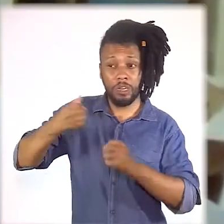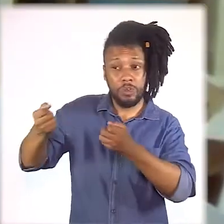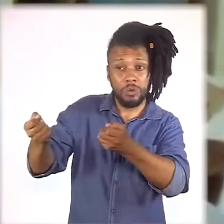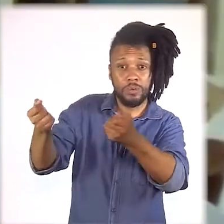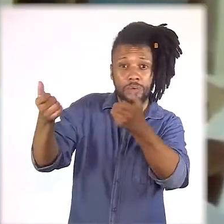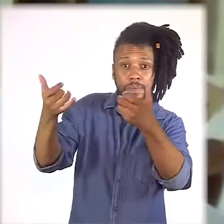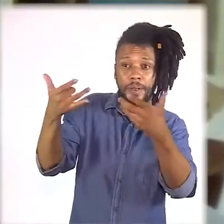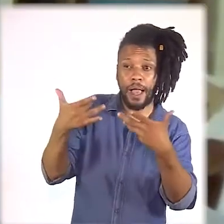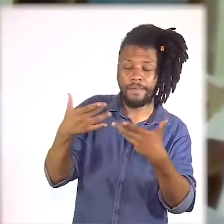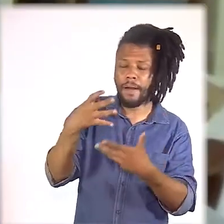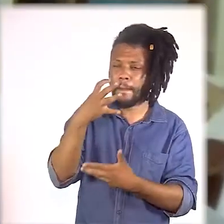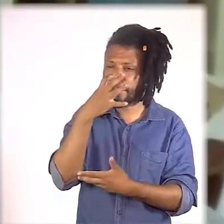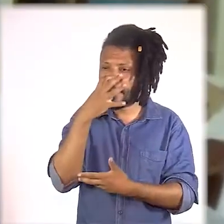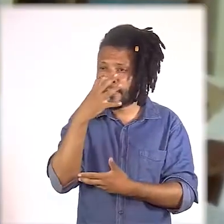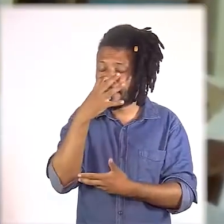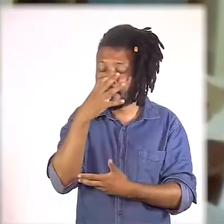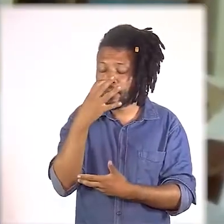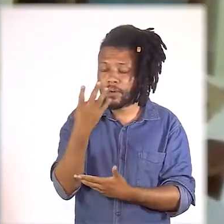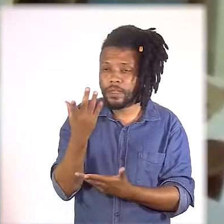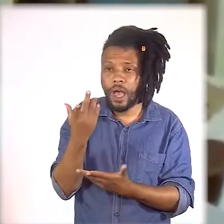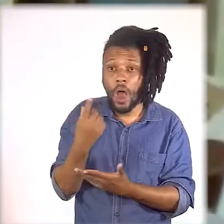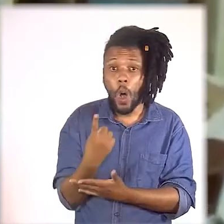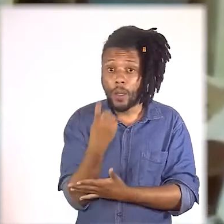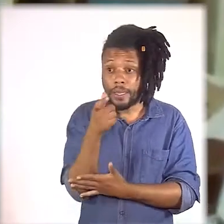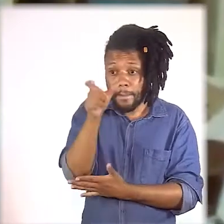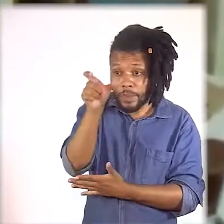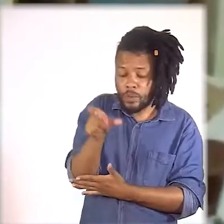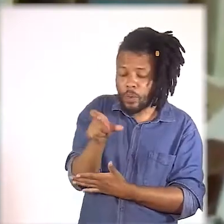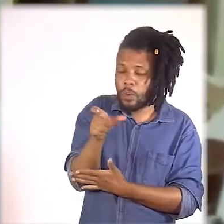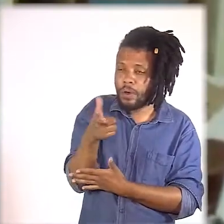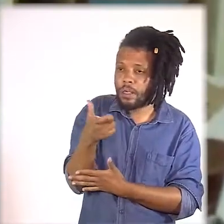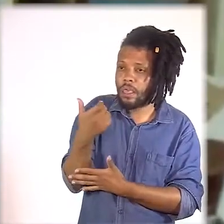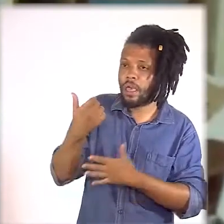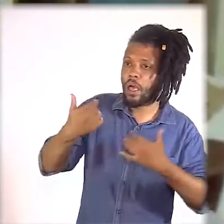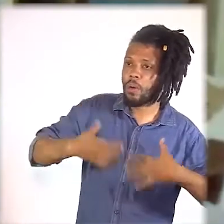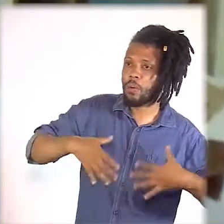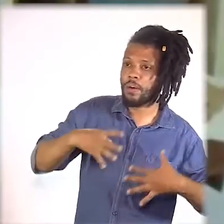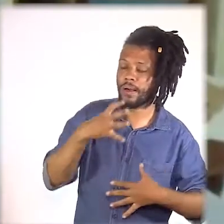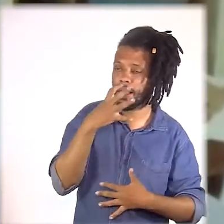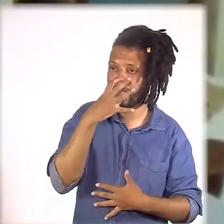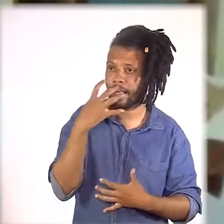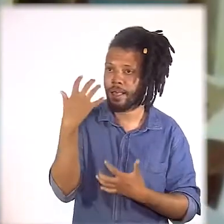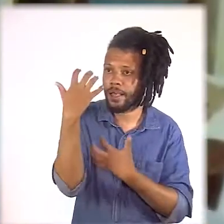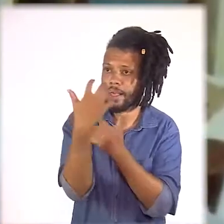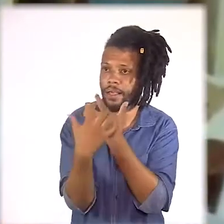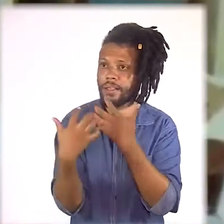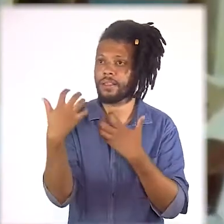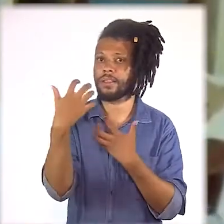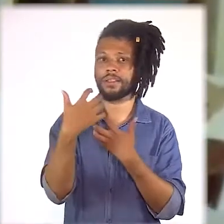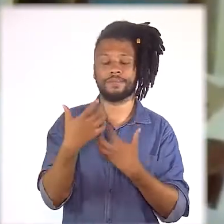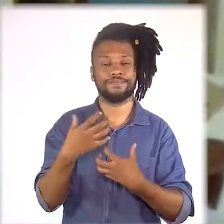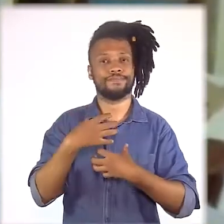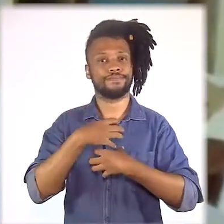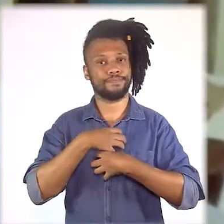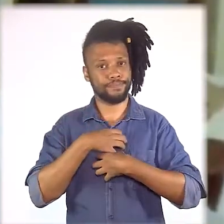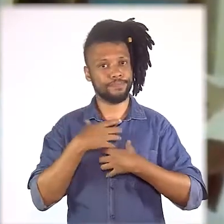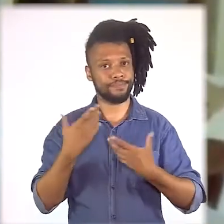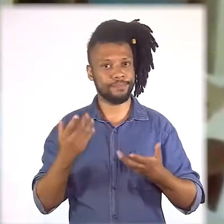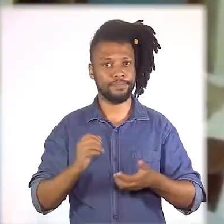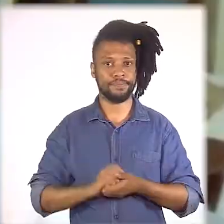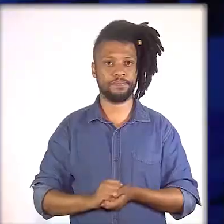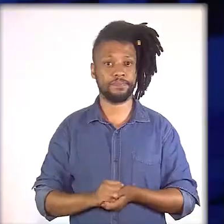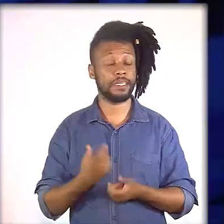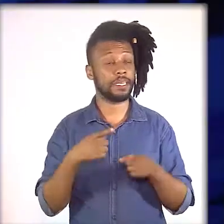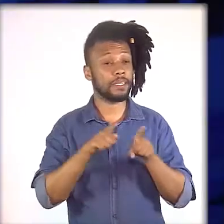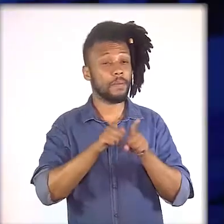ele falava, ouvindo a gente, como se fosse a única pessoa no mundo falando. Isso era encantador. Uma pessoa que ouvisse a gente falando.